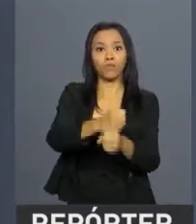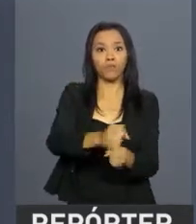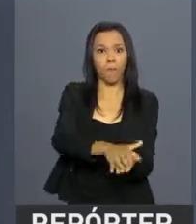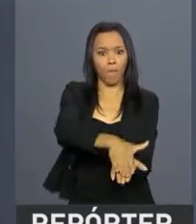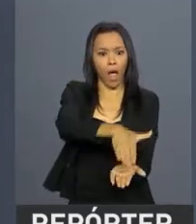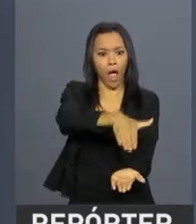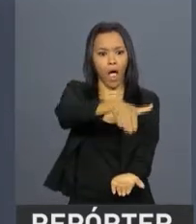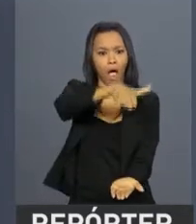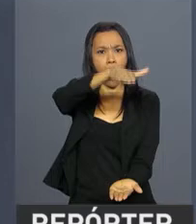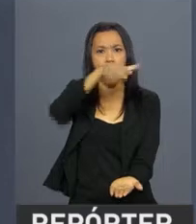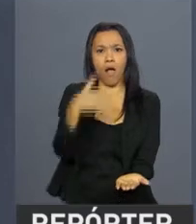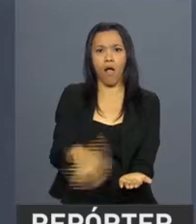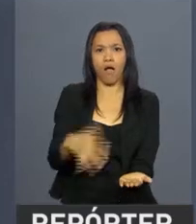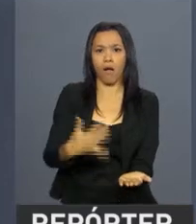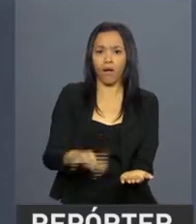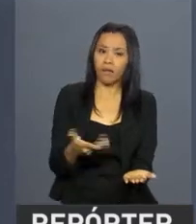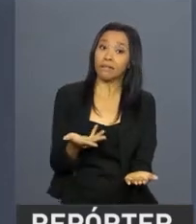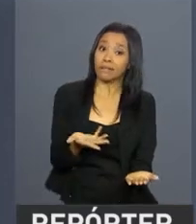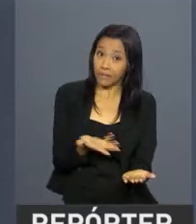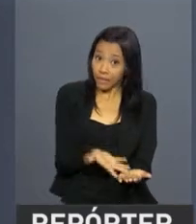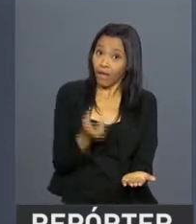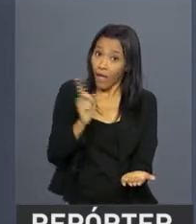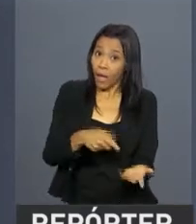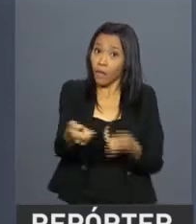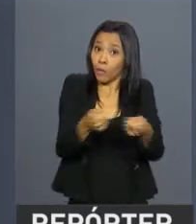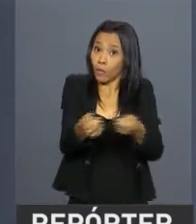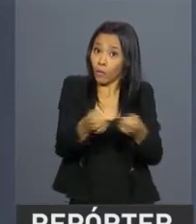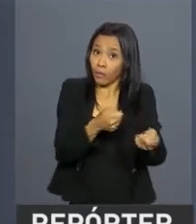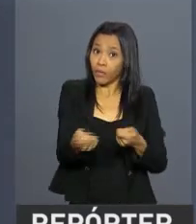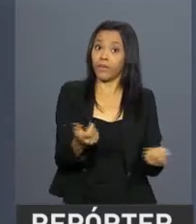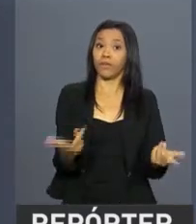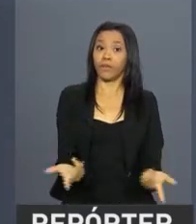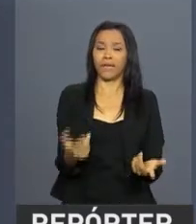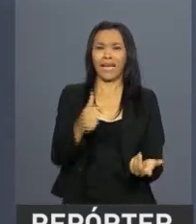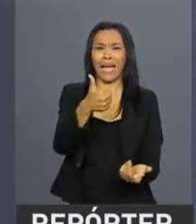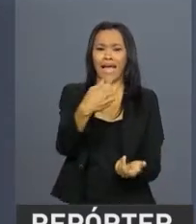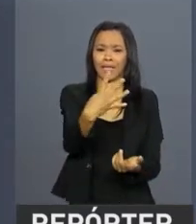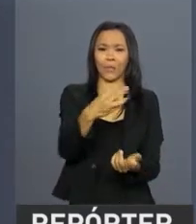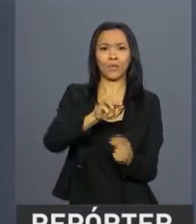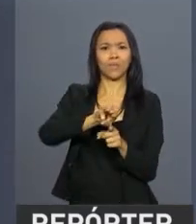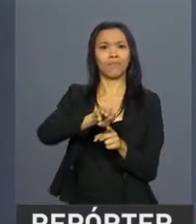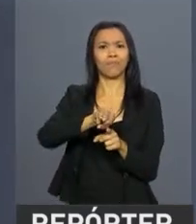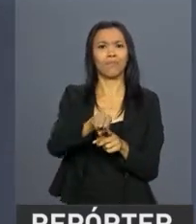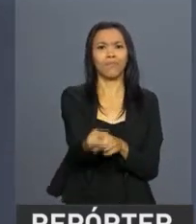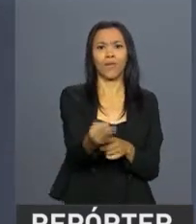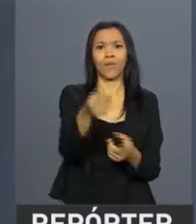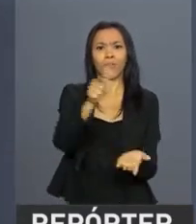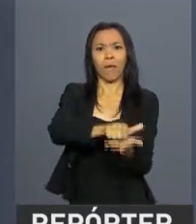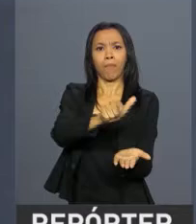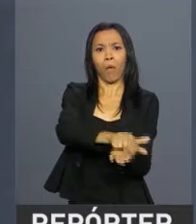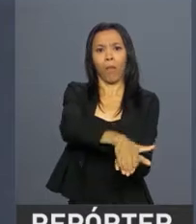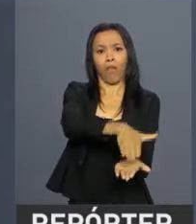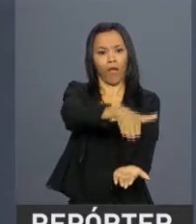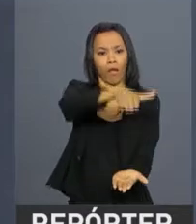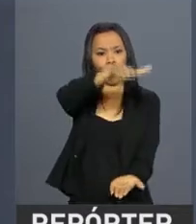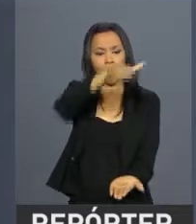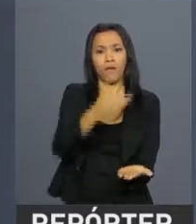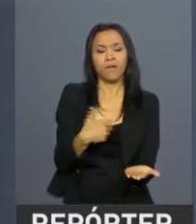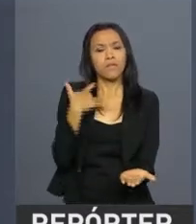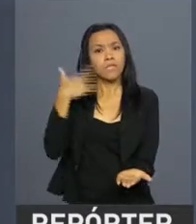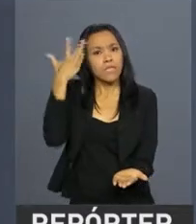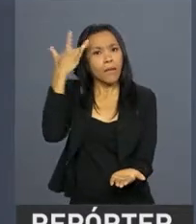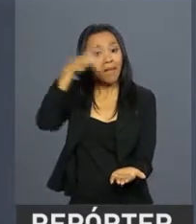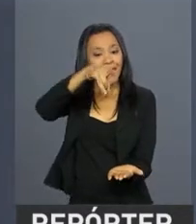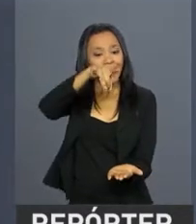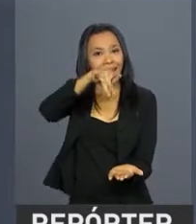catorze até a questão ambiental única 14 milhões de fãs de papel só que nós sabemos que cada